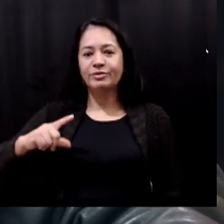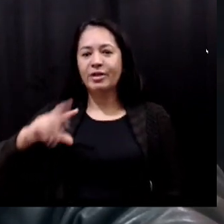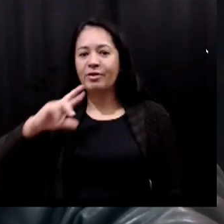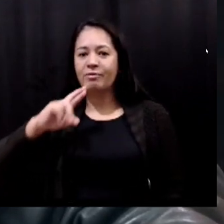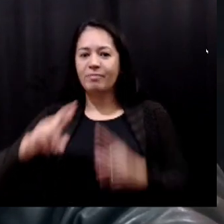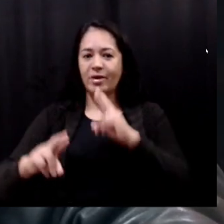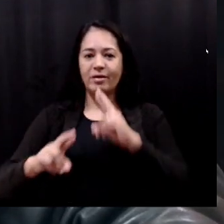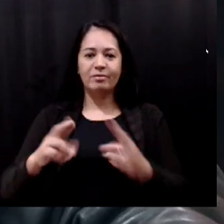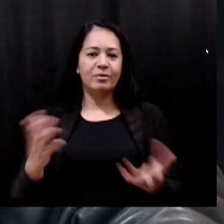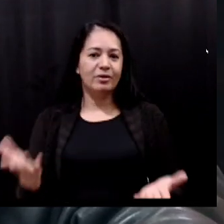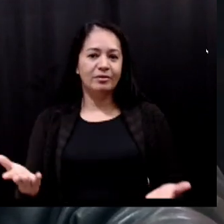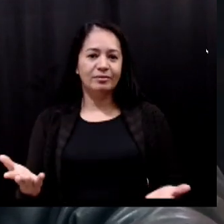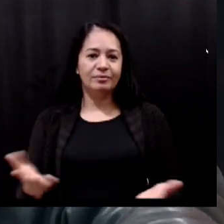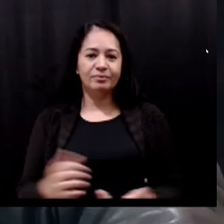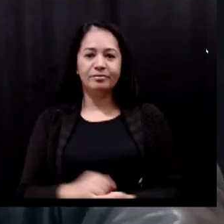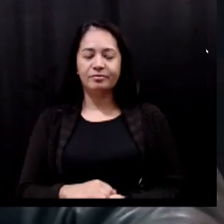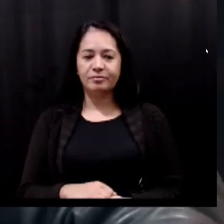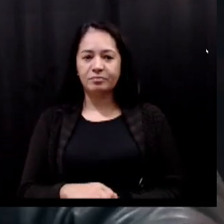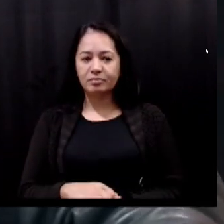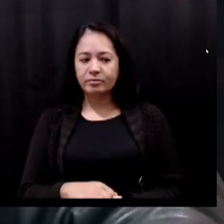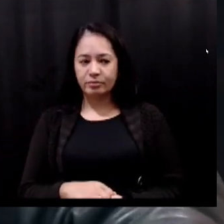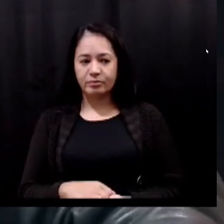é?